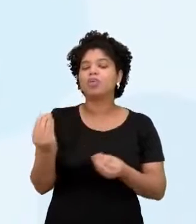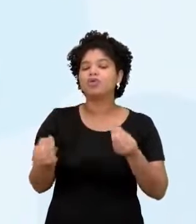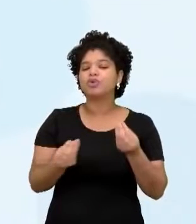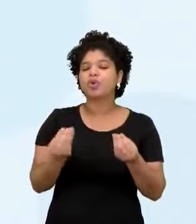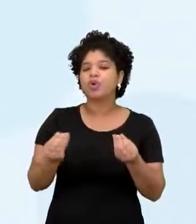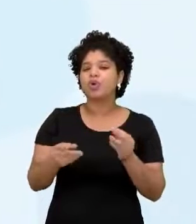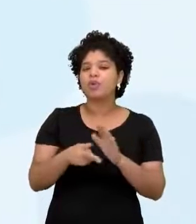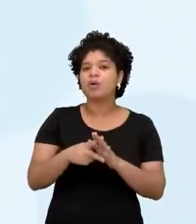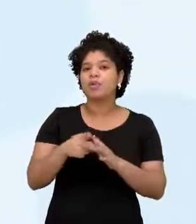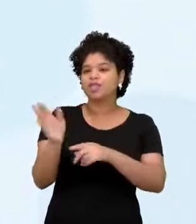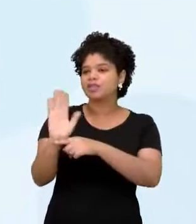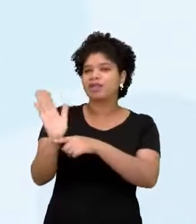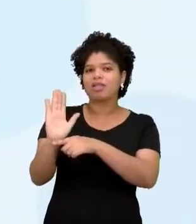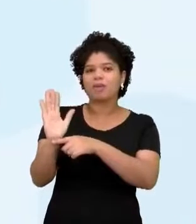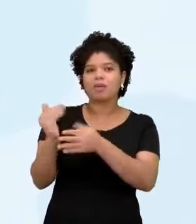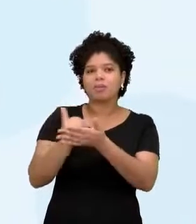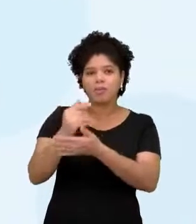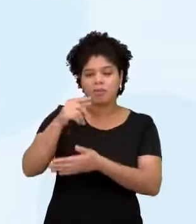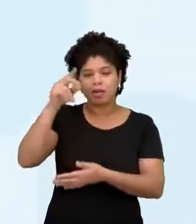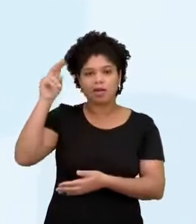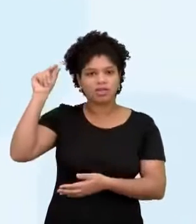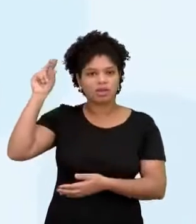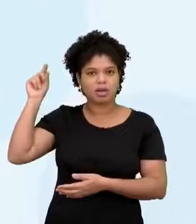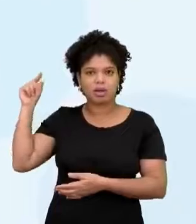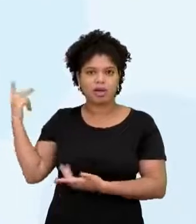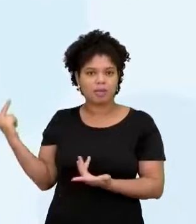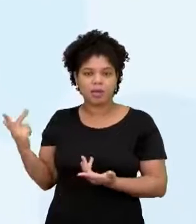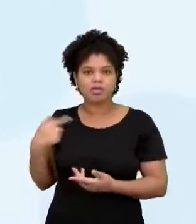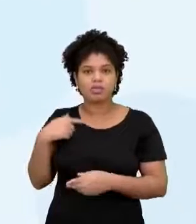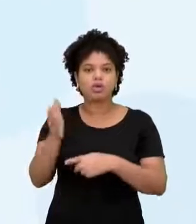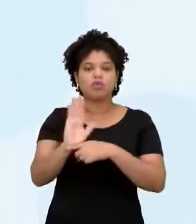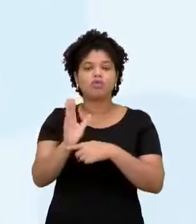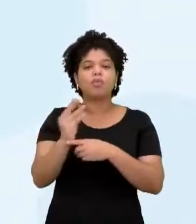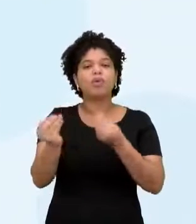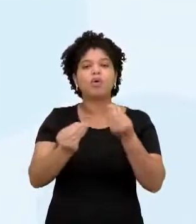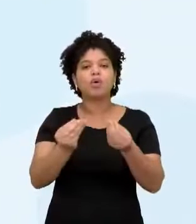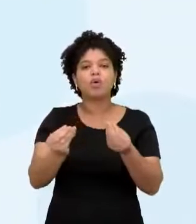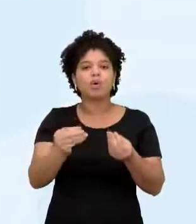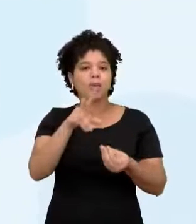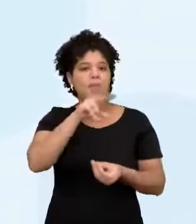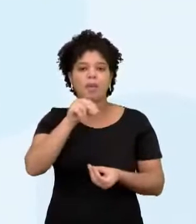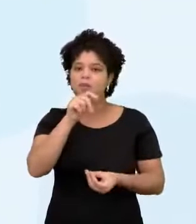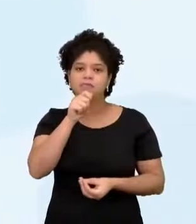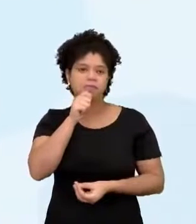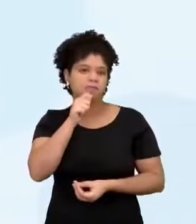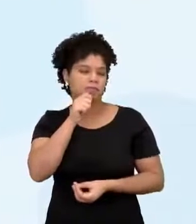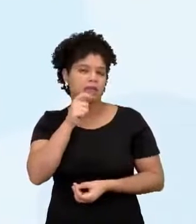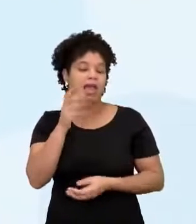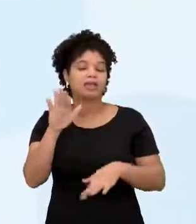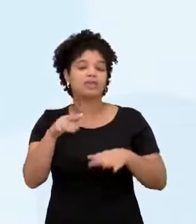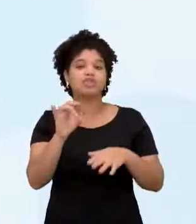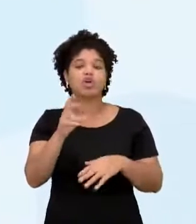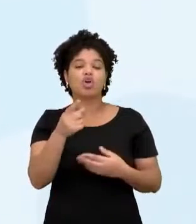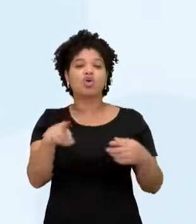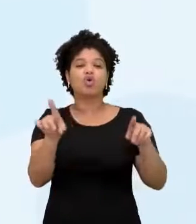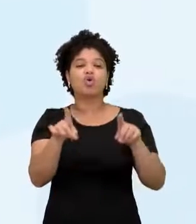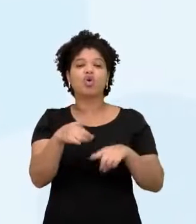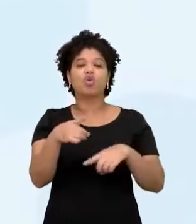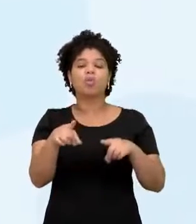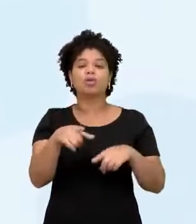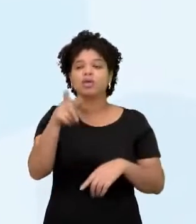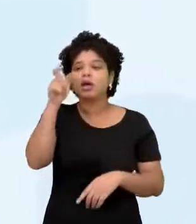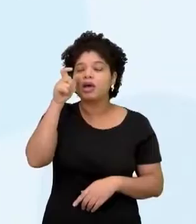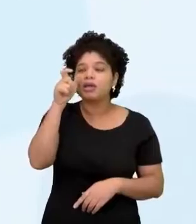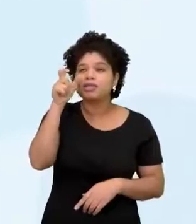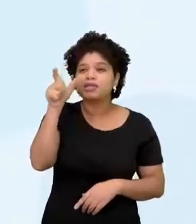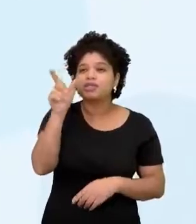da história do cinema, né? Porque antigamente o cinema era mudo e aí você tinha, às vezes, uma trilha sonora que era feita por uma banda ao vivo enquanto você assistia